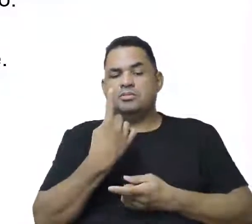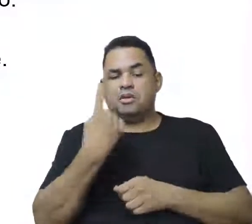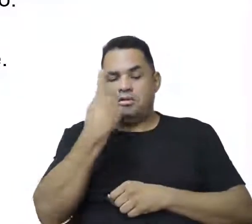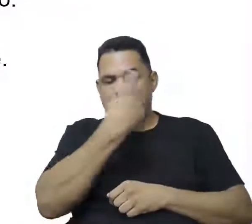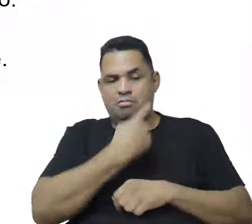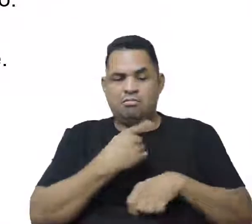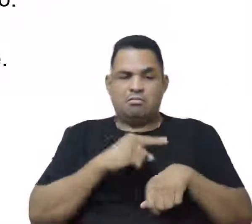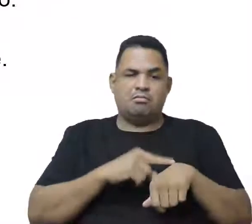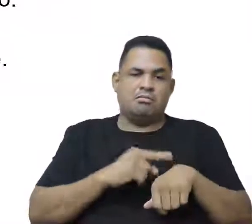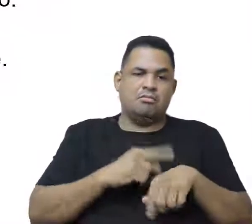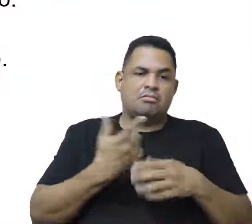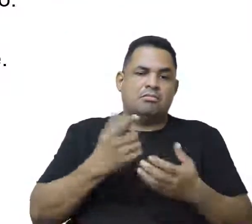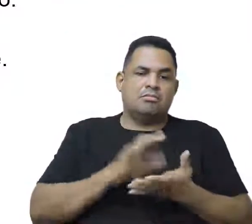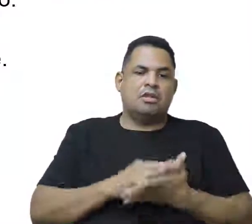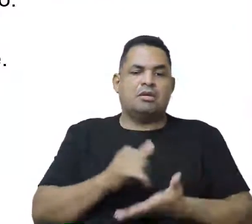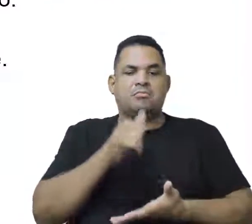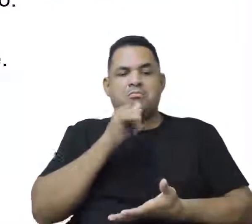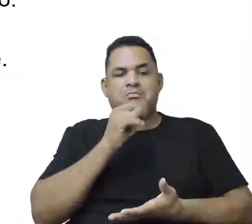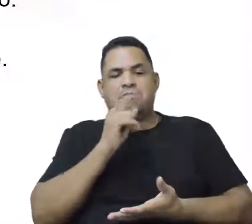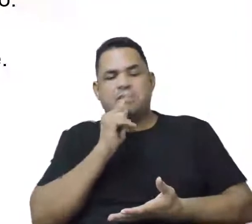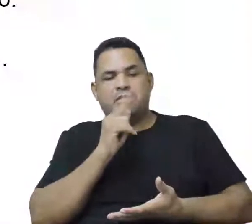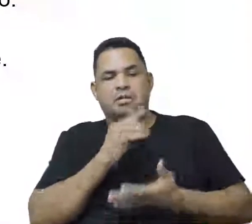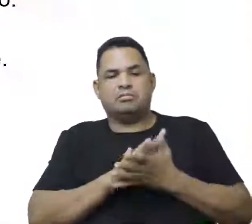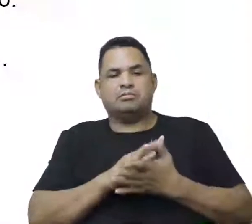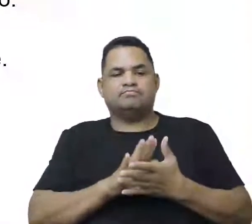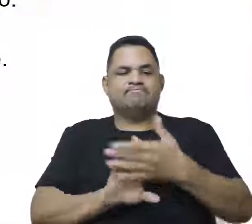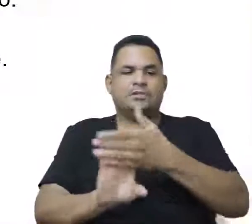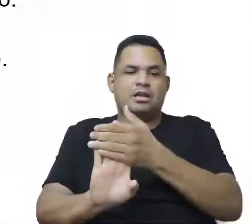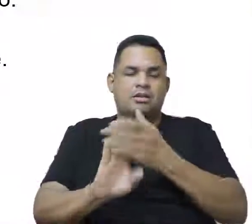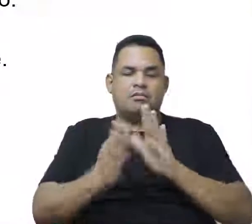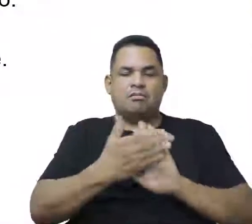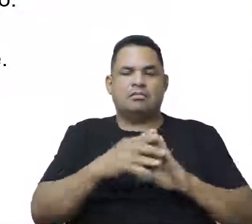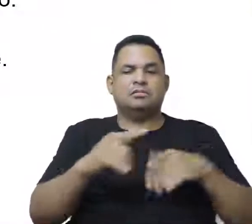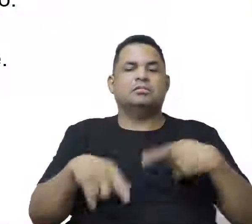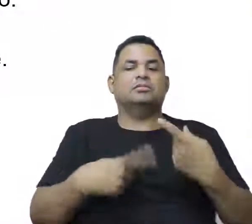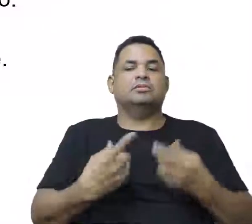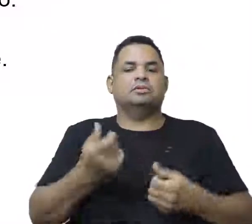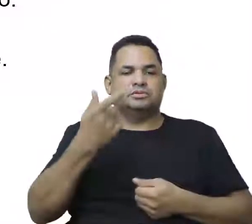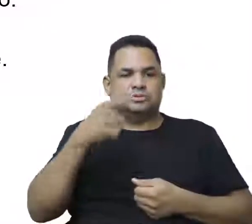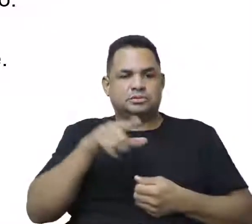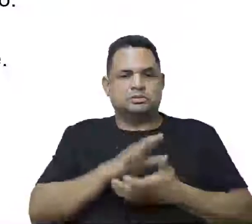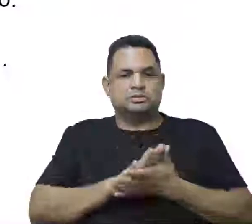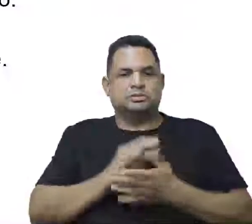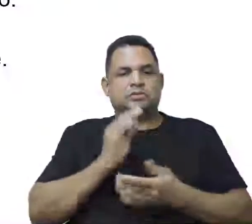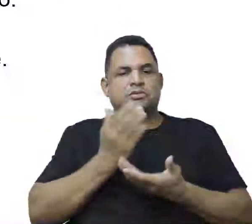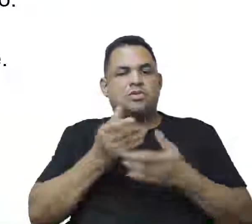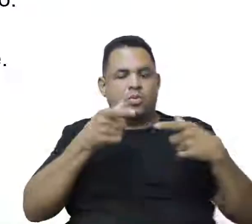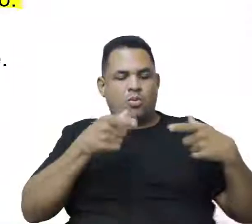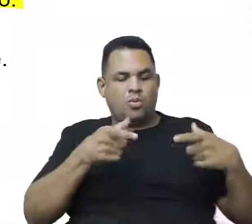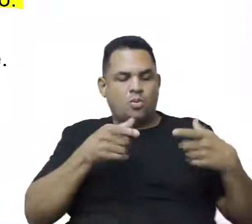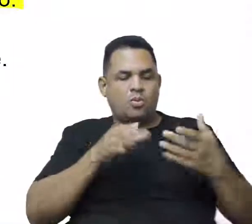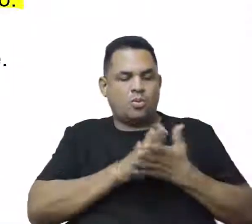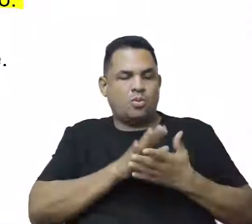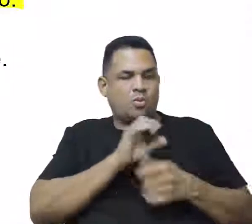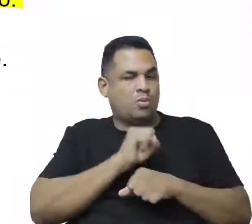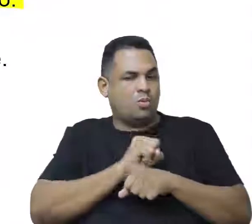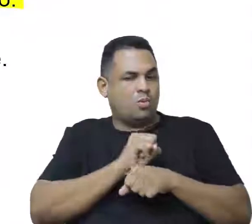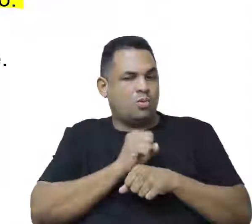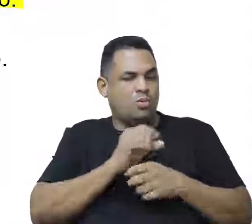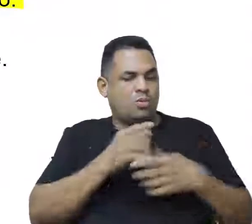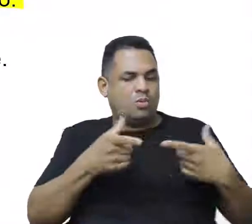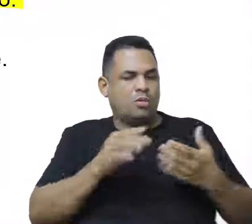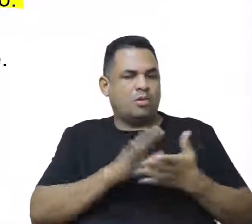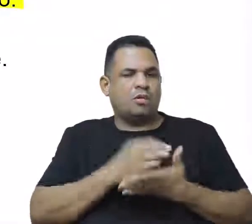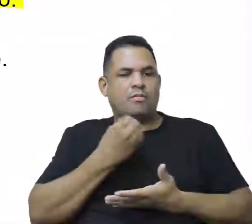hora, vai lá, hidrata, dá uma alongada e recomeça. Reserve um local tranquilo e arejado para o